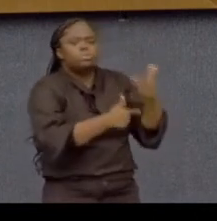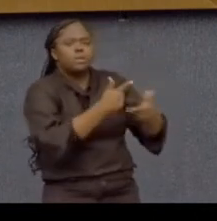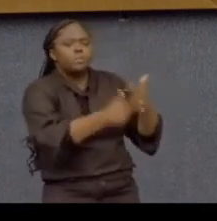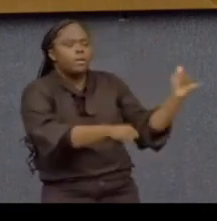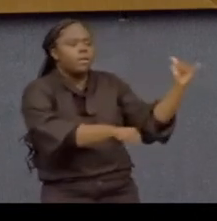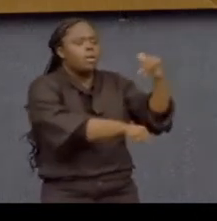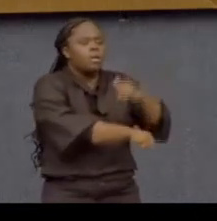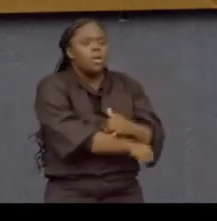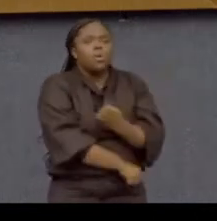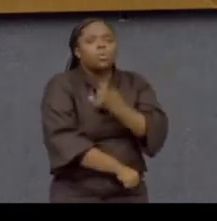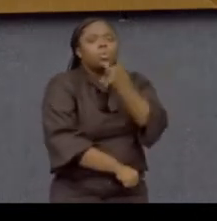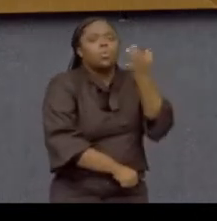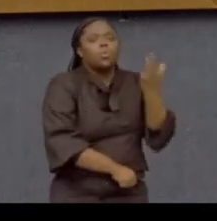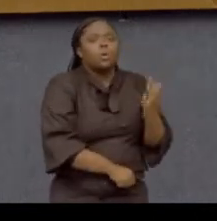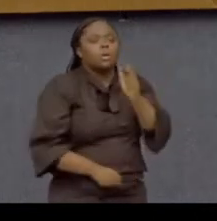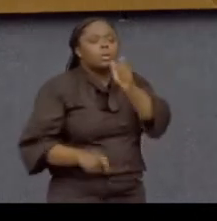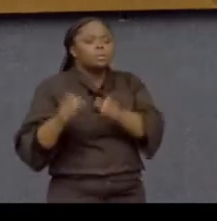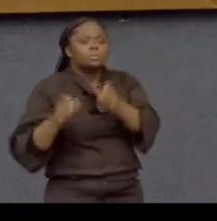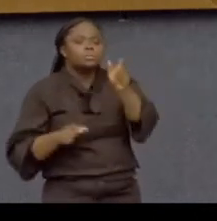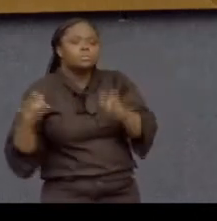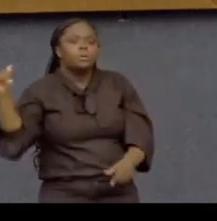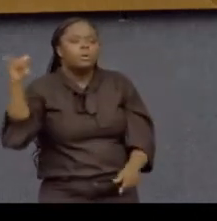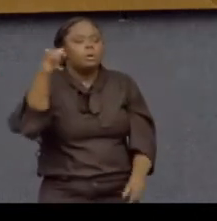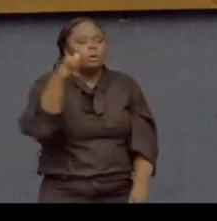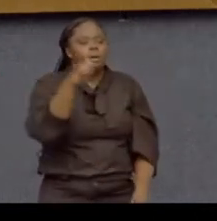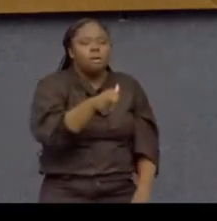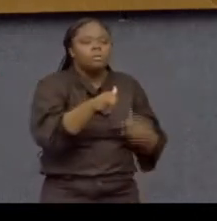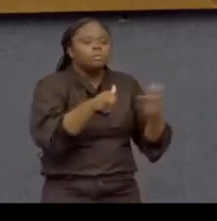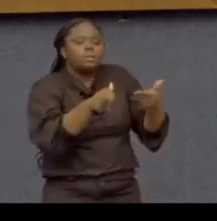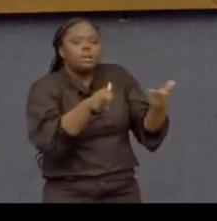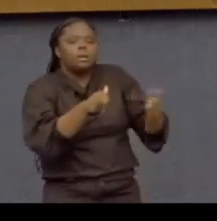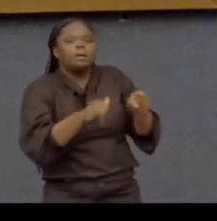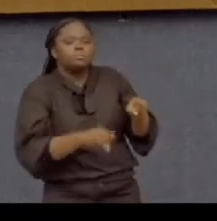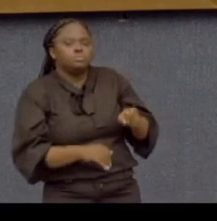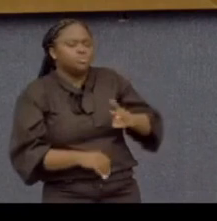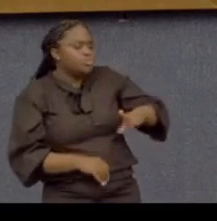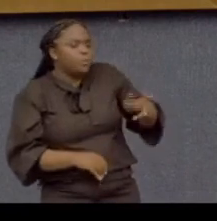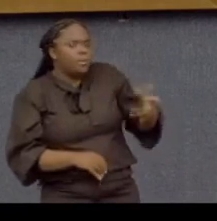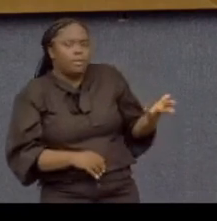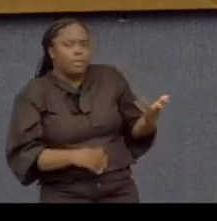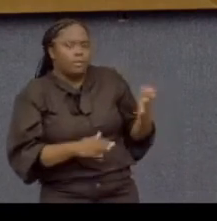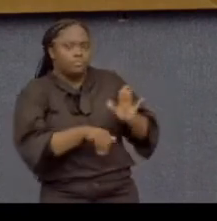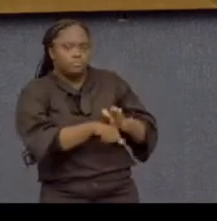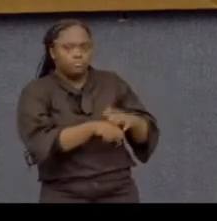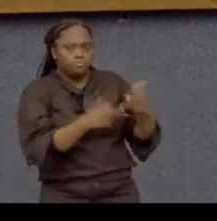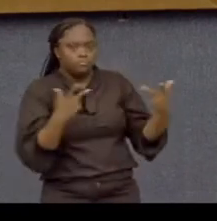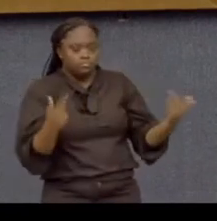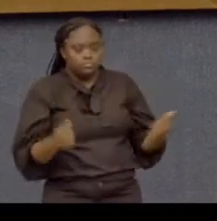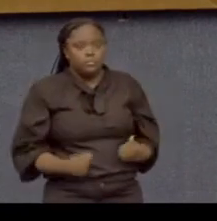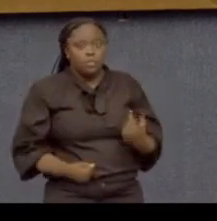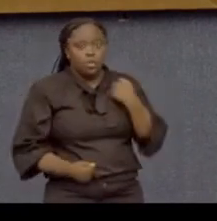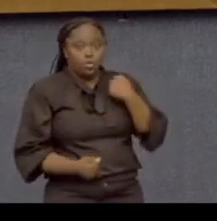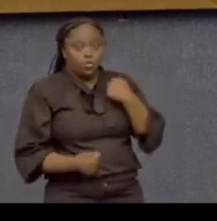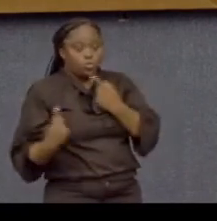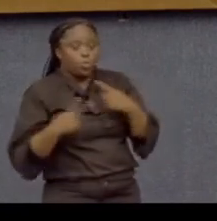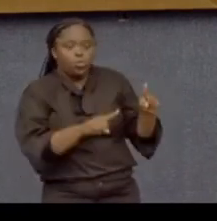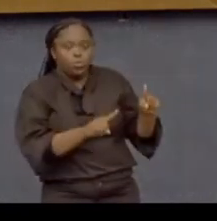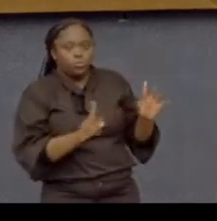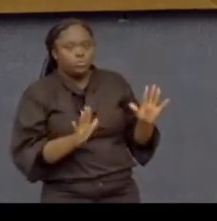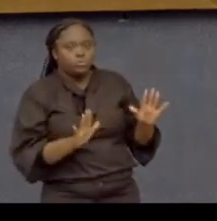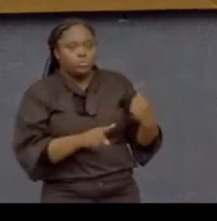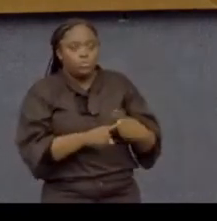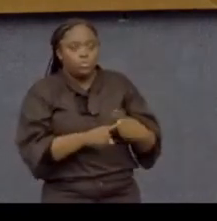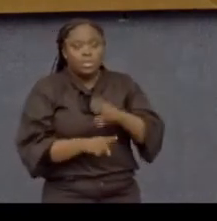aeroporto? Quantos pilotos trabalham? Não é assim que se faz as coisas. Então eu sou absolutamente